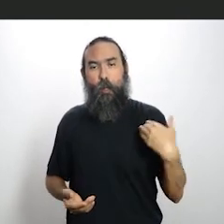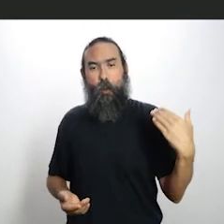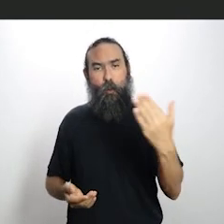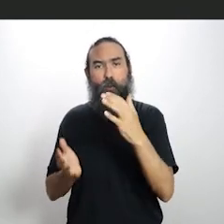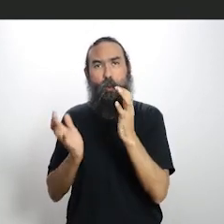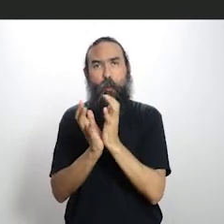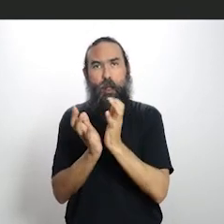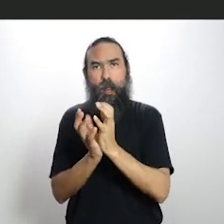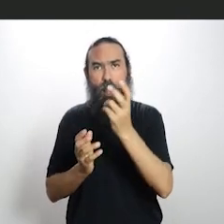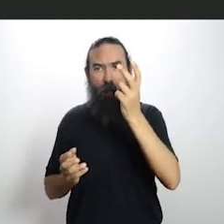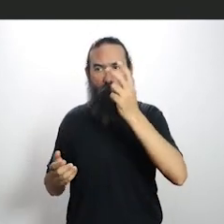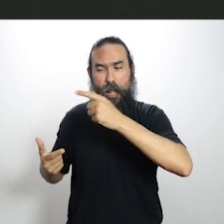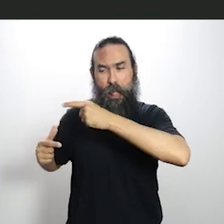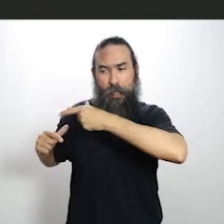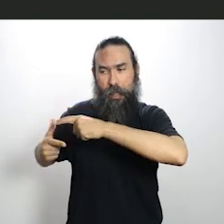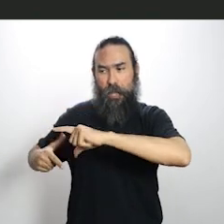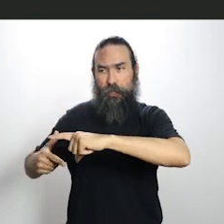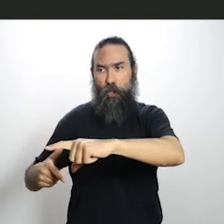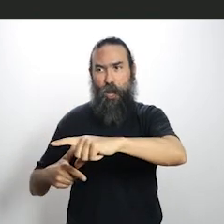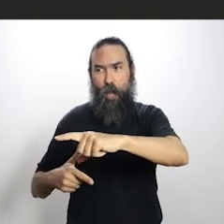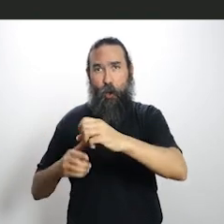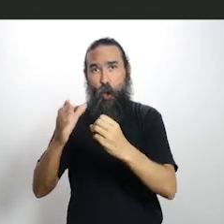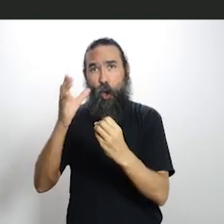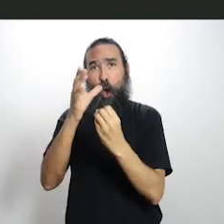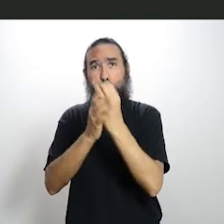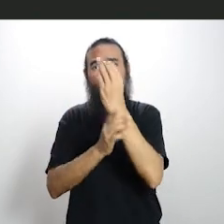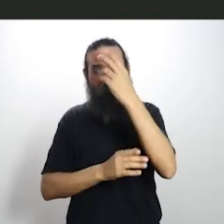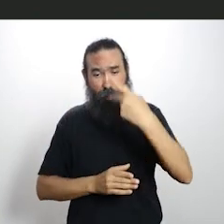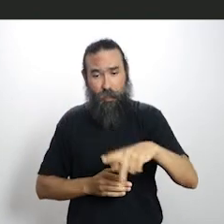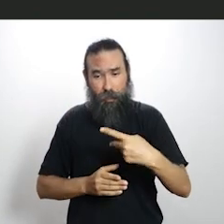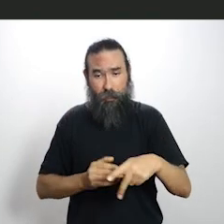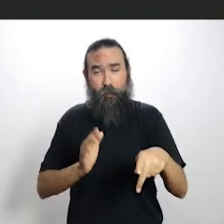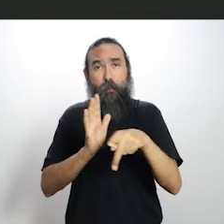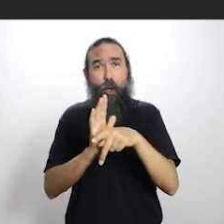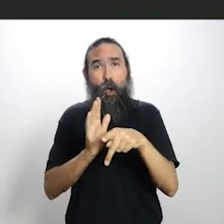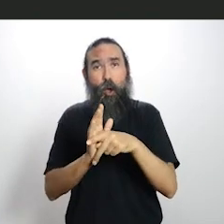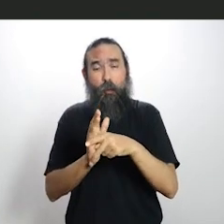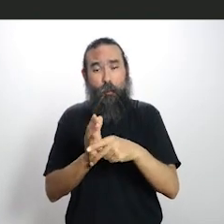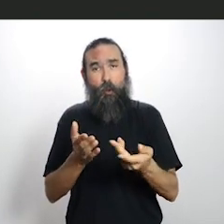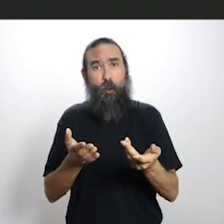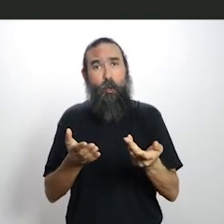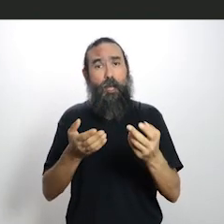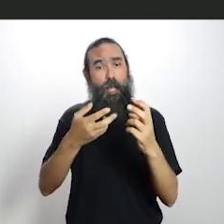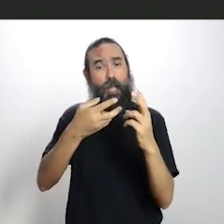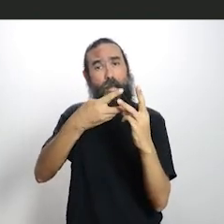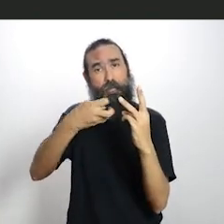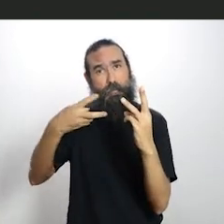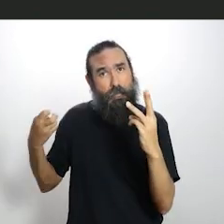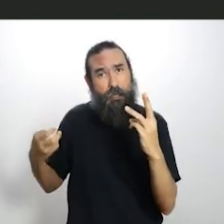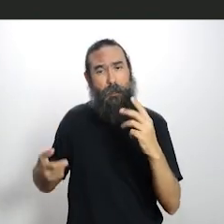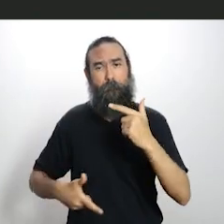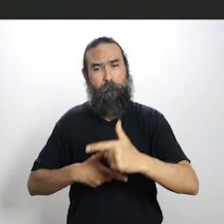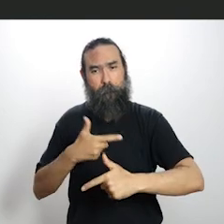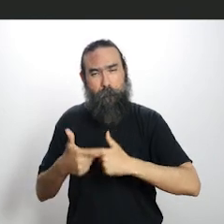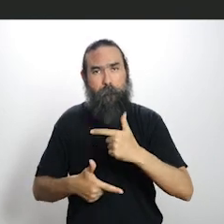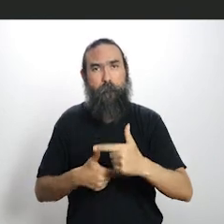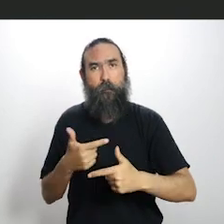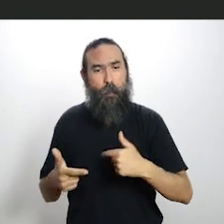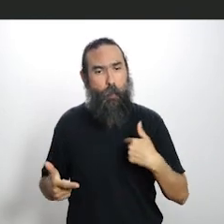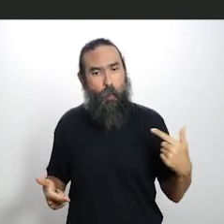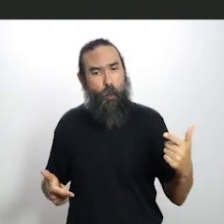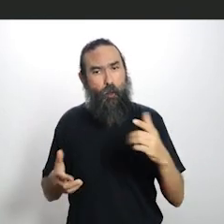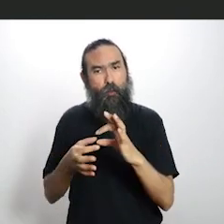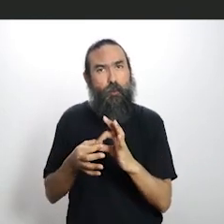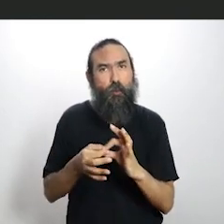sabe nos conectou com com os quilombolas formando nossos quilombos sabe e esse encontro ele é